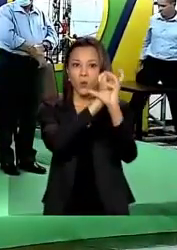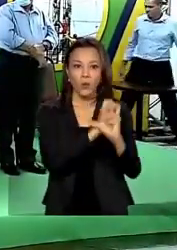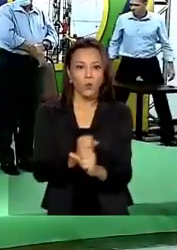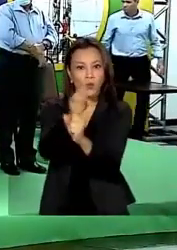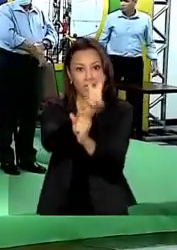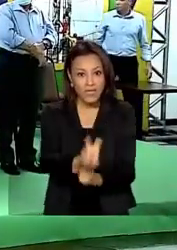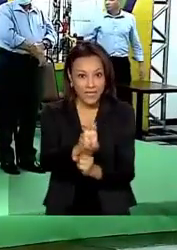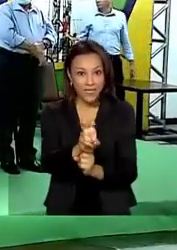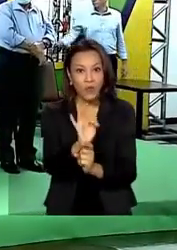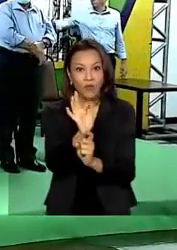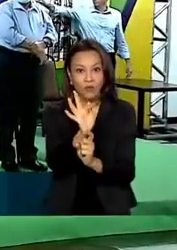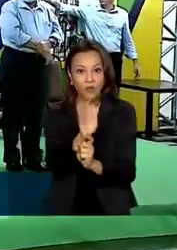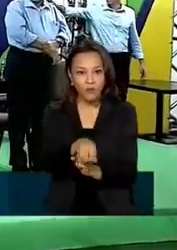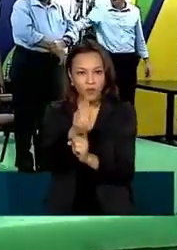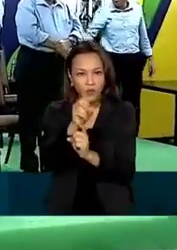5 fundos passa dos